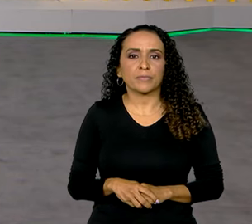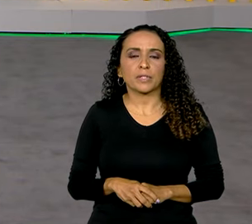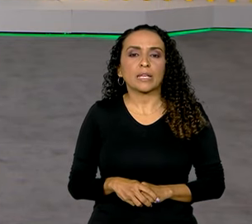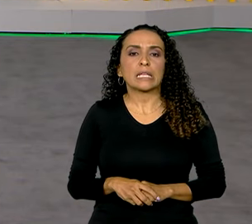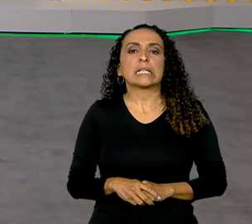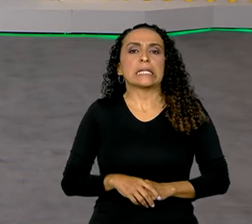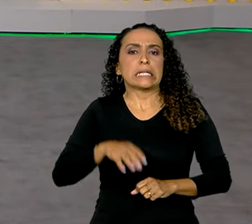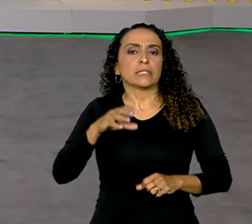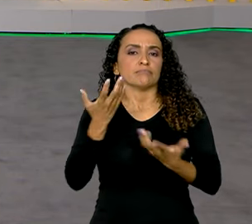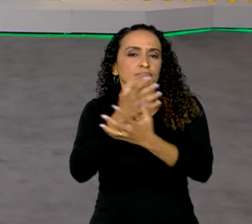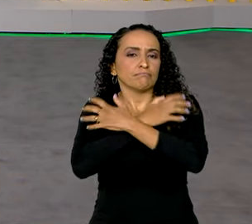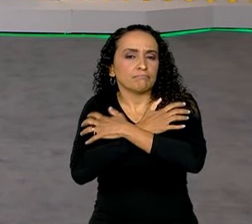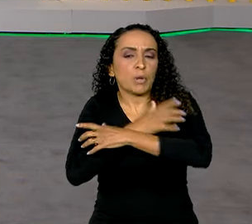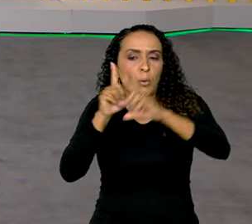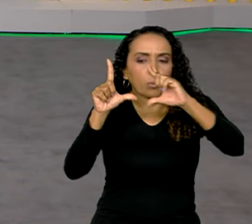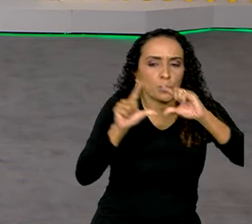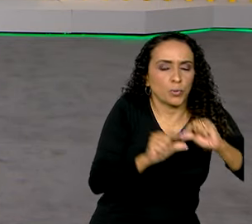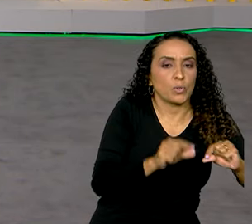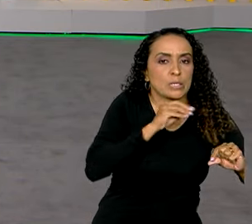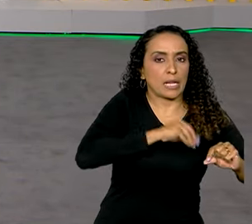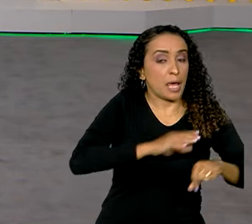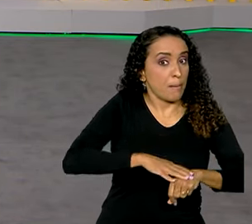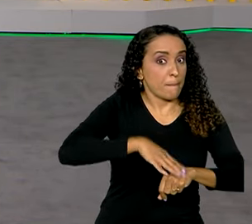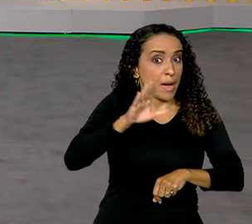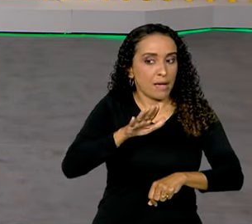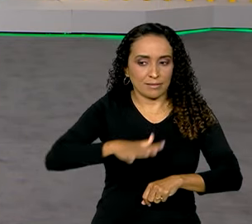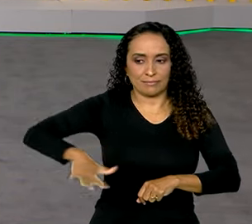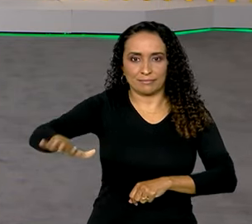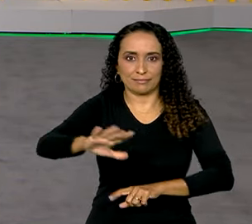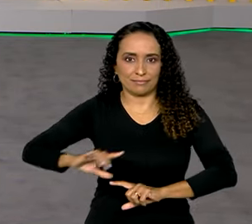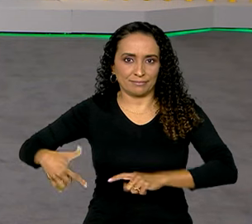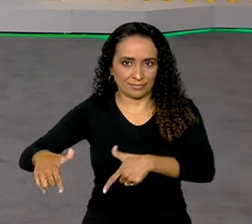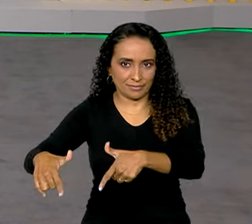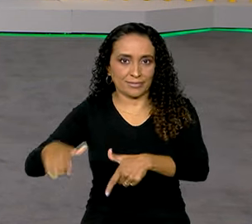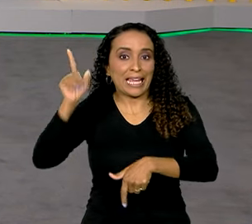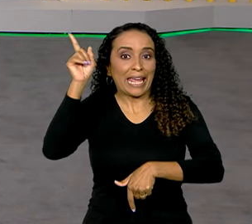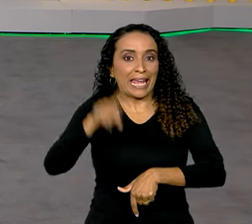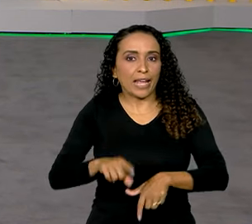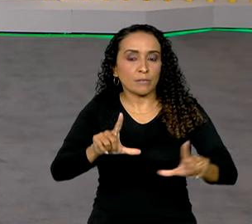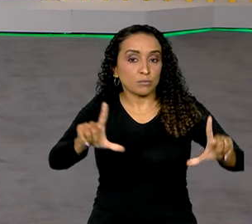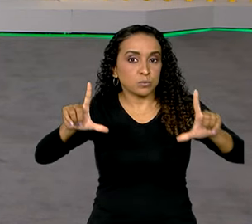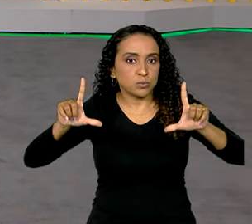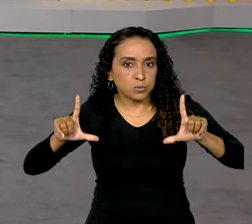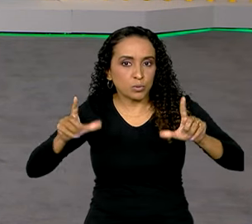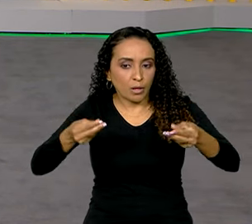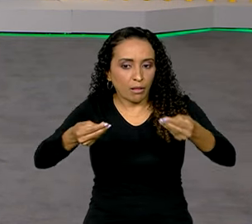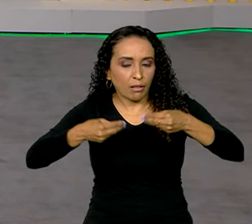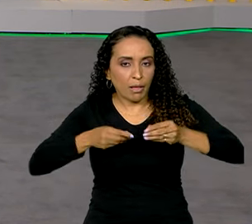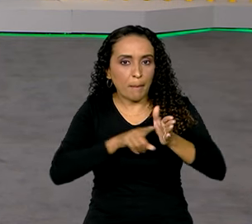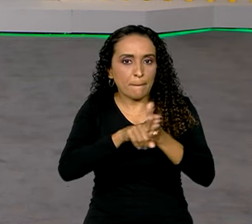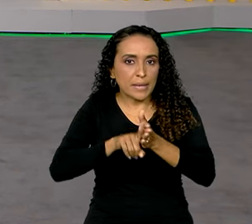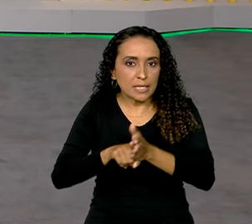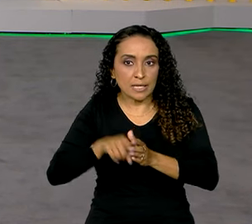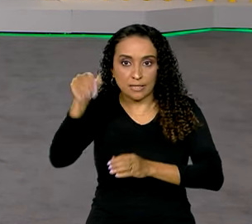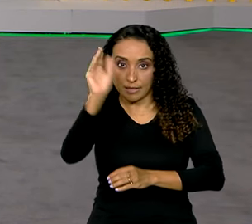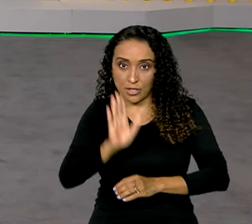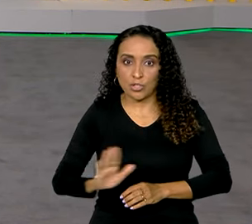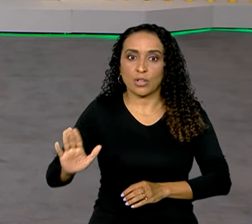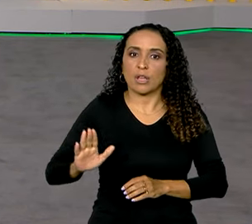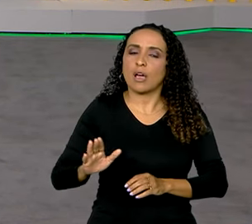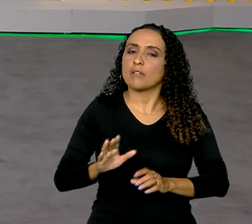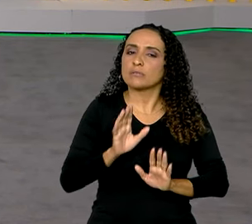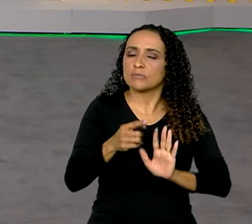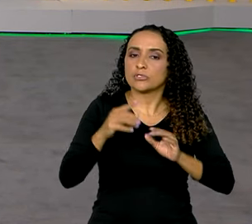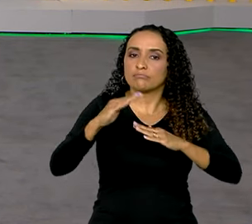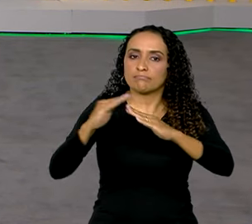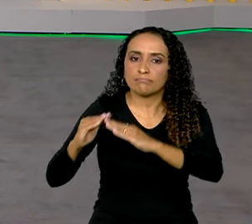Menos desemprego e maiores salários no mercado de trabalho. Este é um dos retratos trazidos pela Pesquisa Nacional por